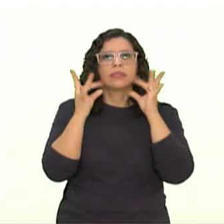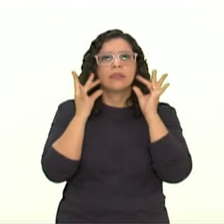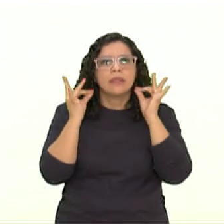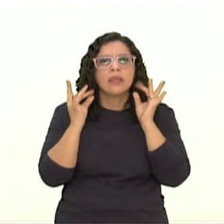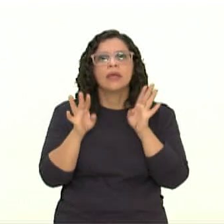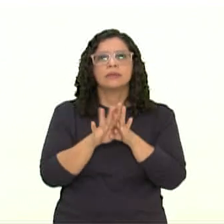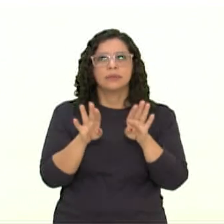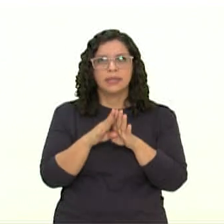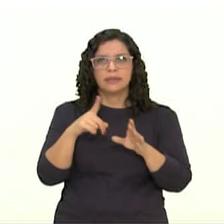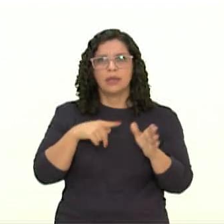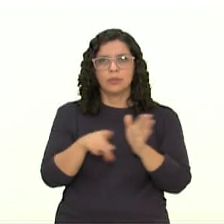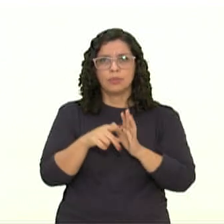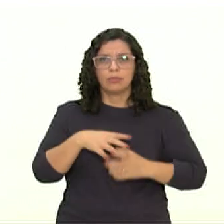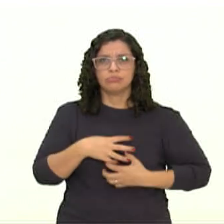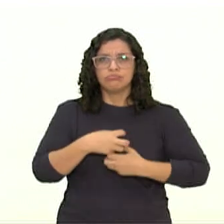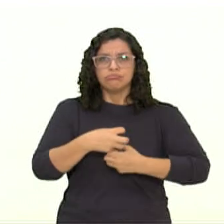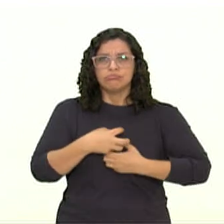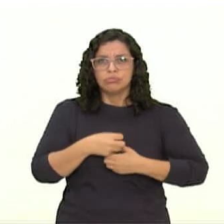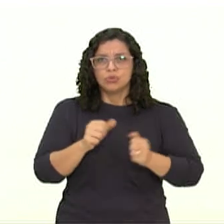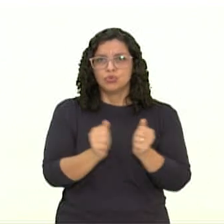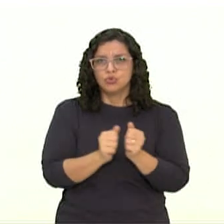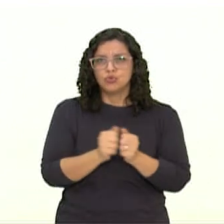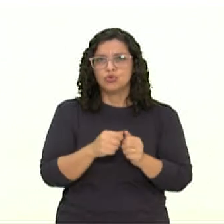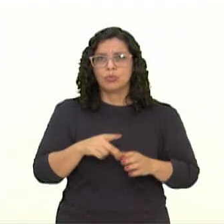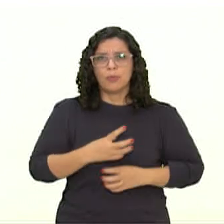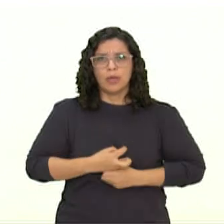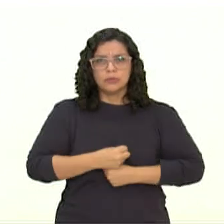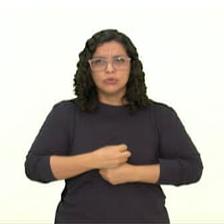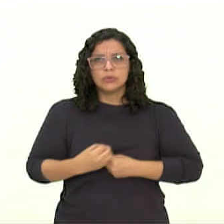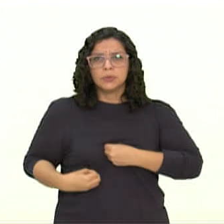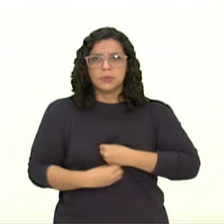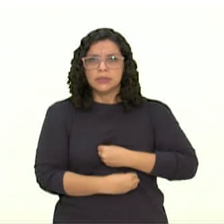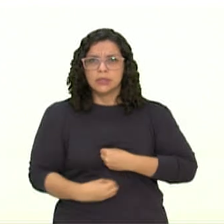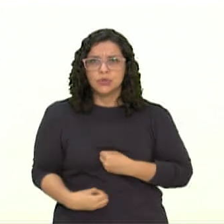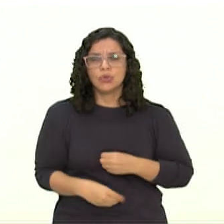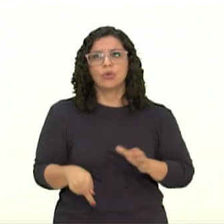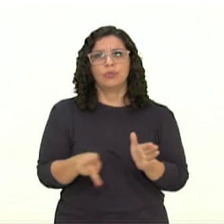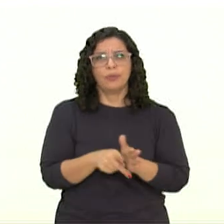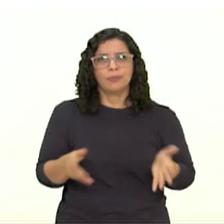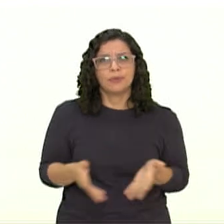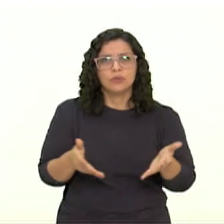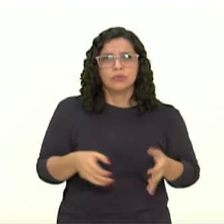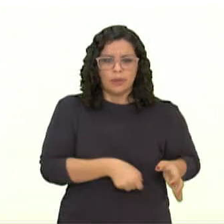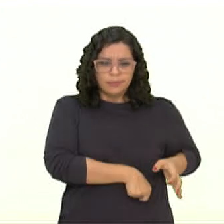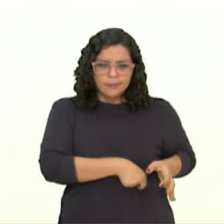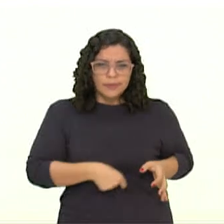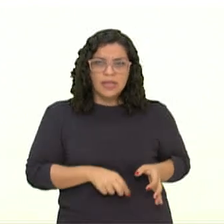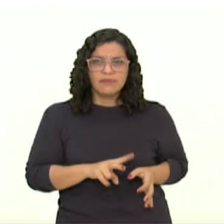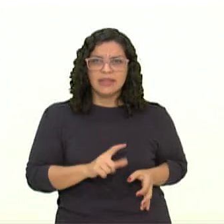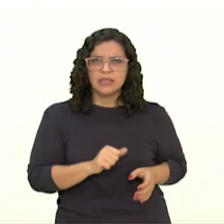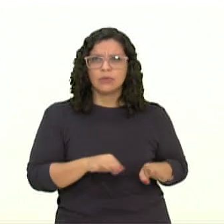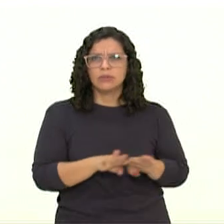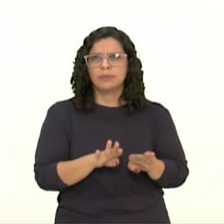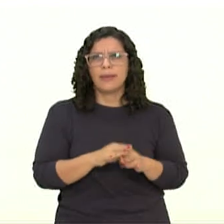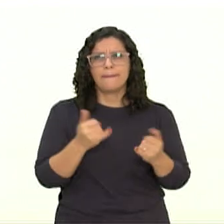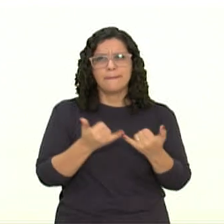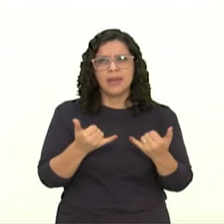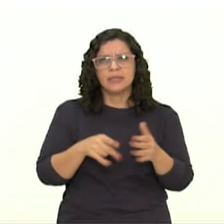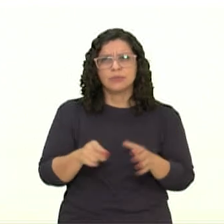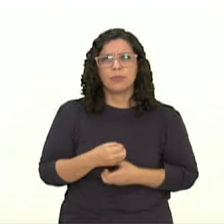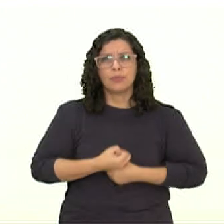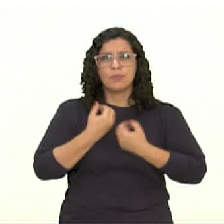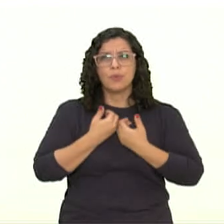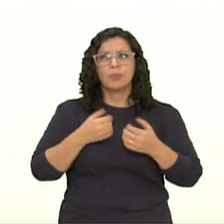salivação, contração de brônquios, atividade estomacal intestinal, estímulo da vesícula biliar, inibição da produção